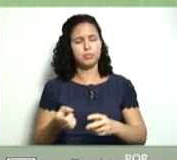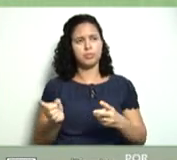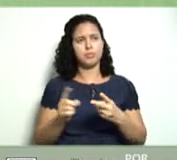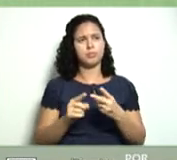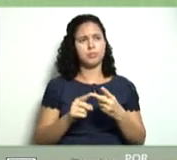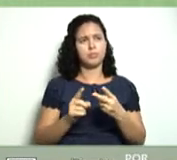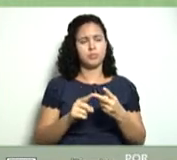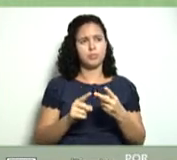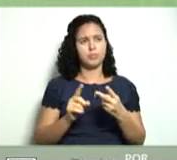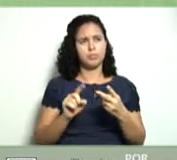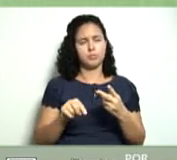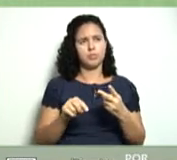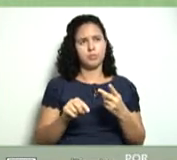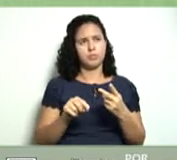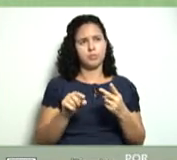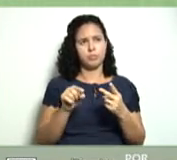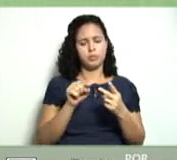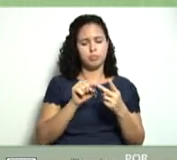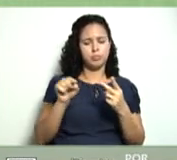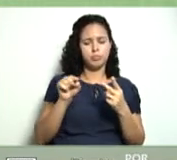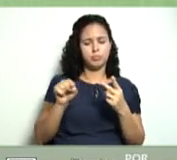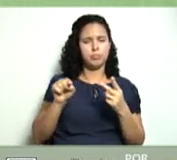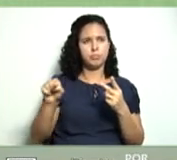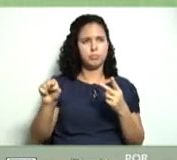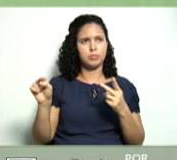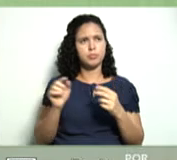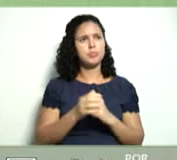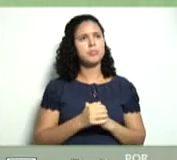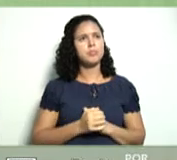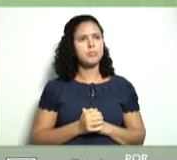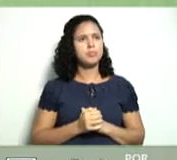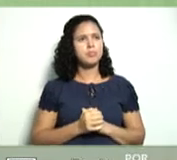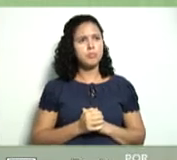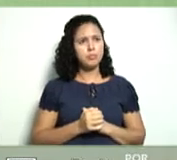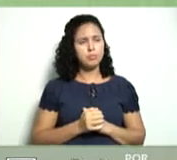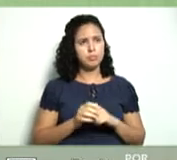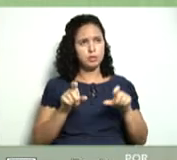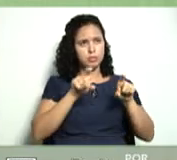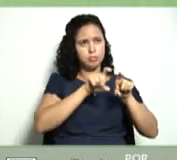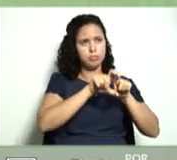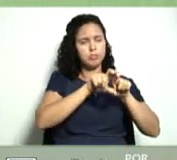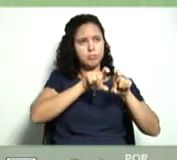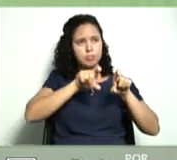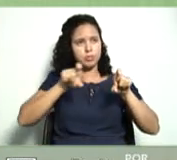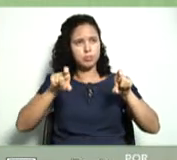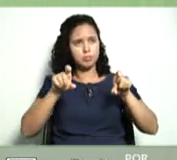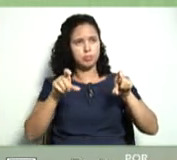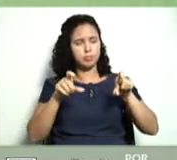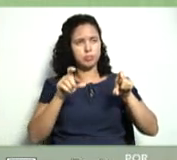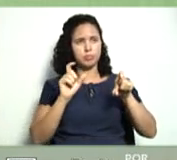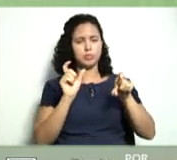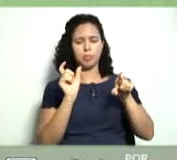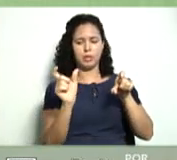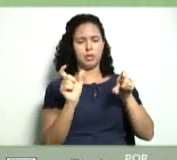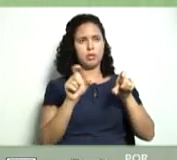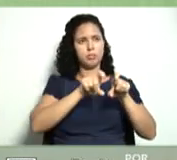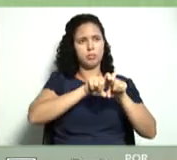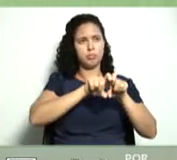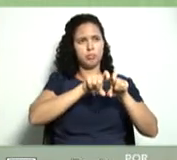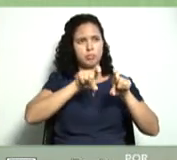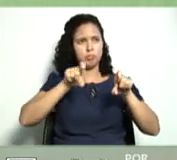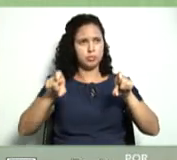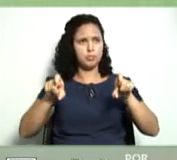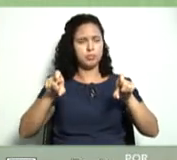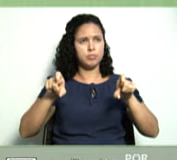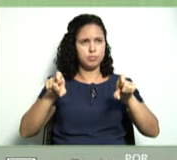com traços certo então vou fazer o que o primeiro vou selecionar aqui e se esses dois texto em identificar que é